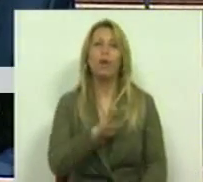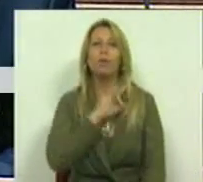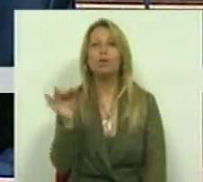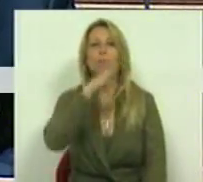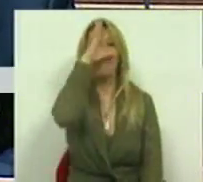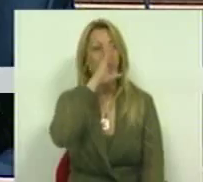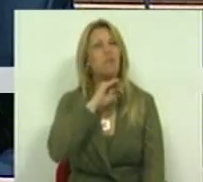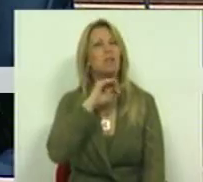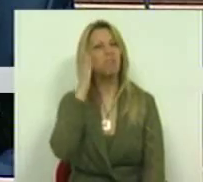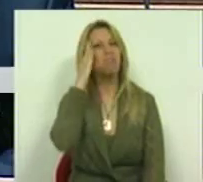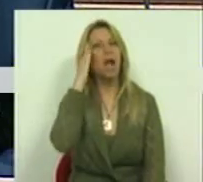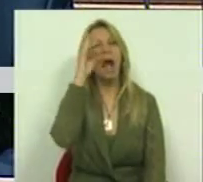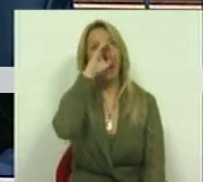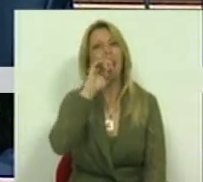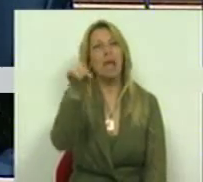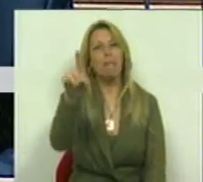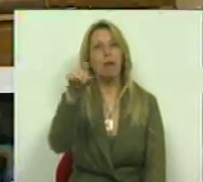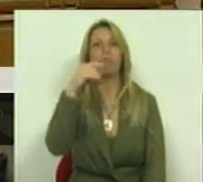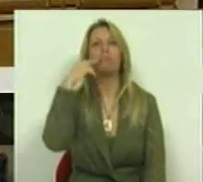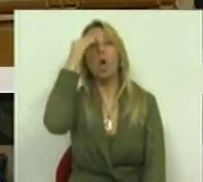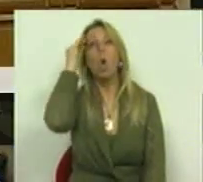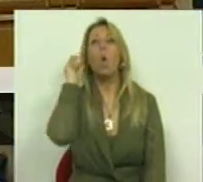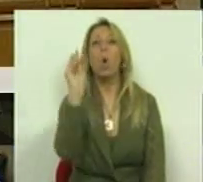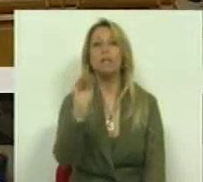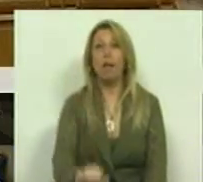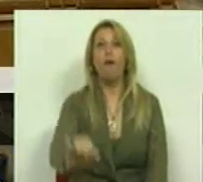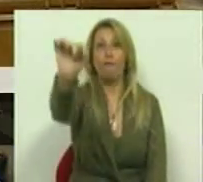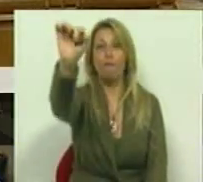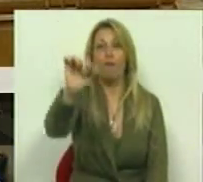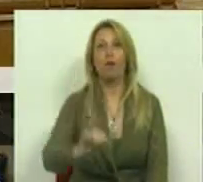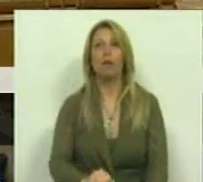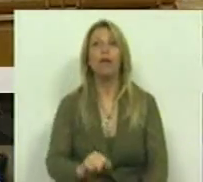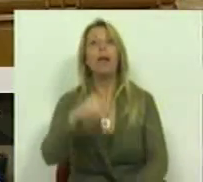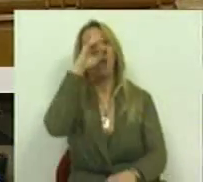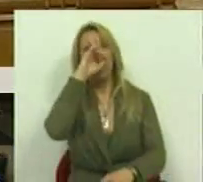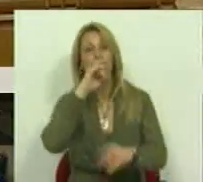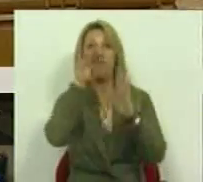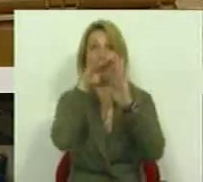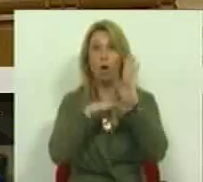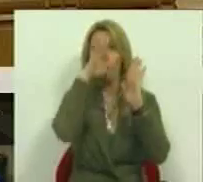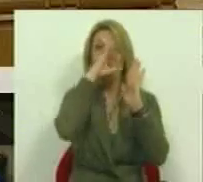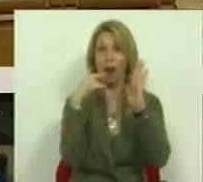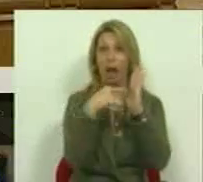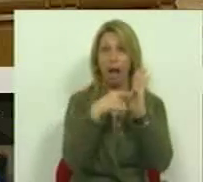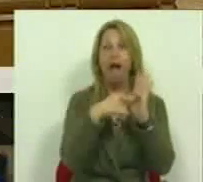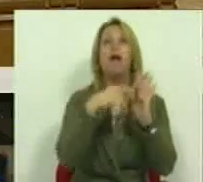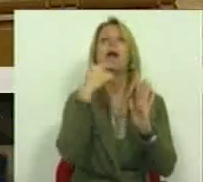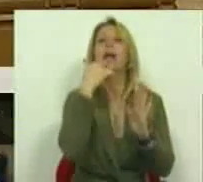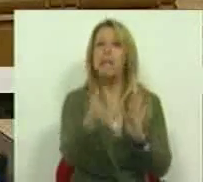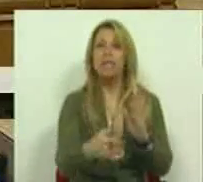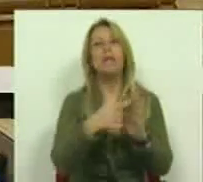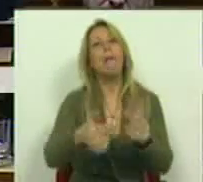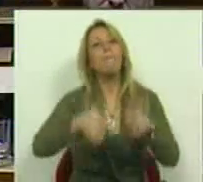deve lembrar-se de um conselheiro seu que recomendava, e está no programa do Governo, que se baixasse os salários a todos os